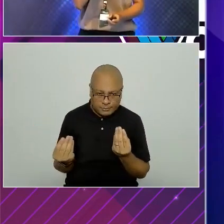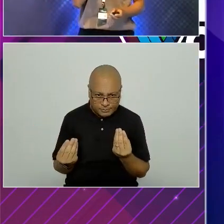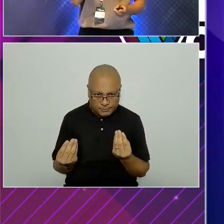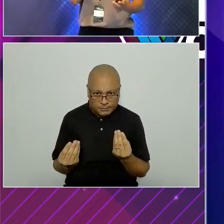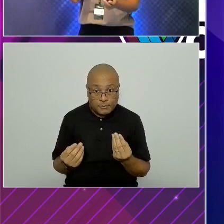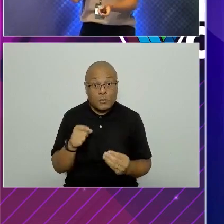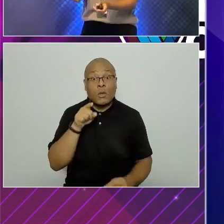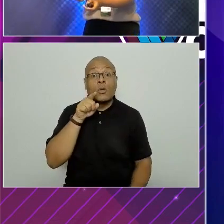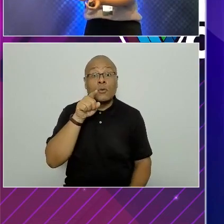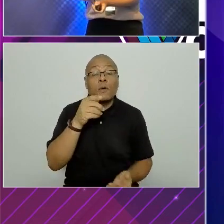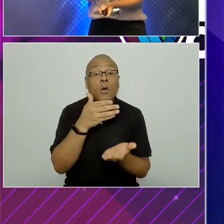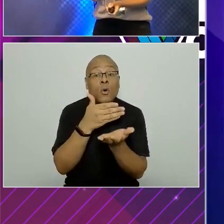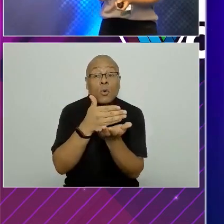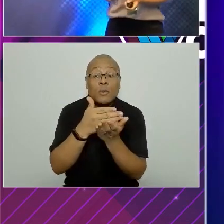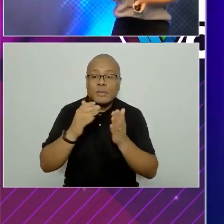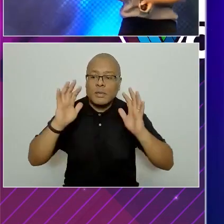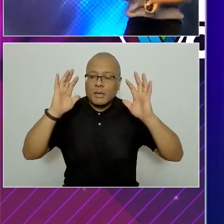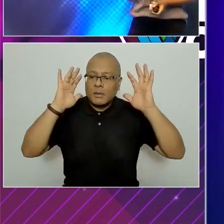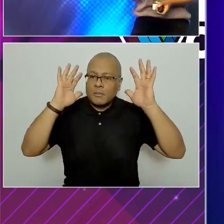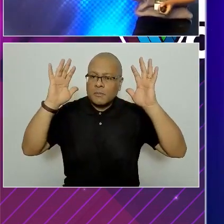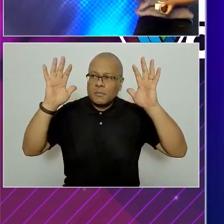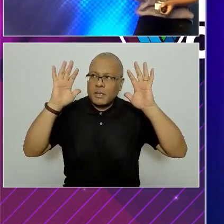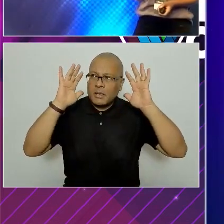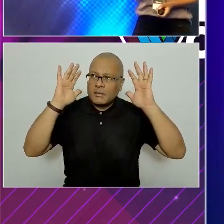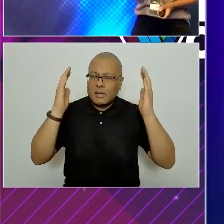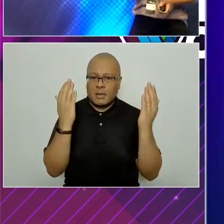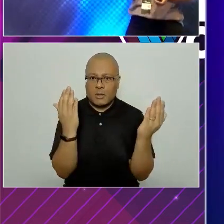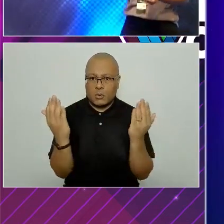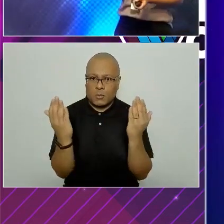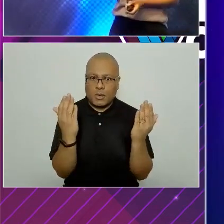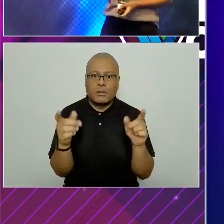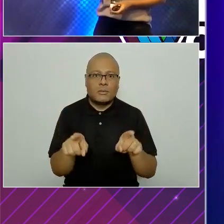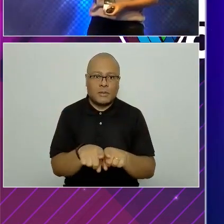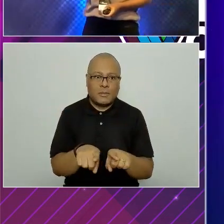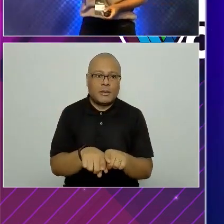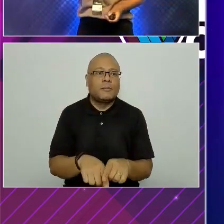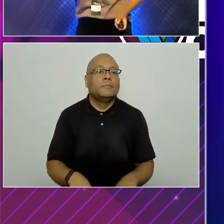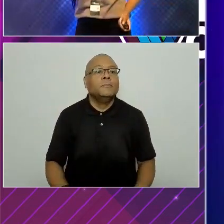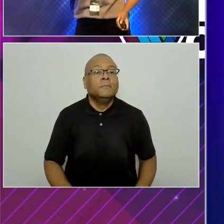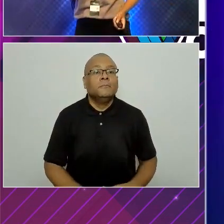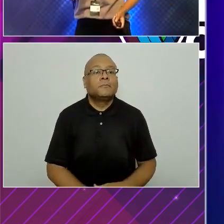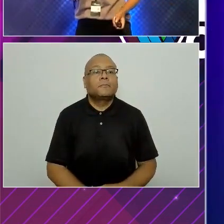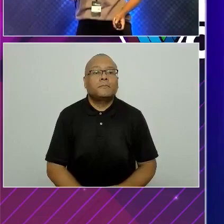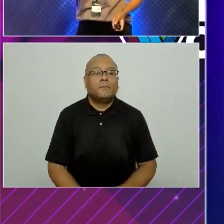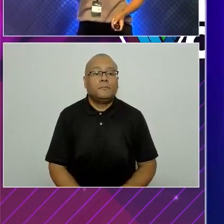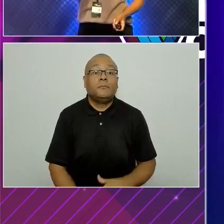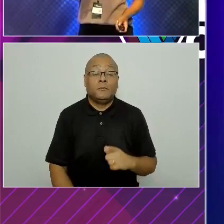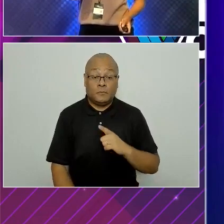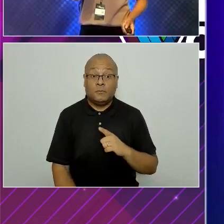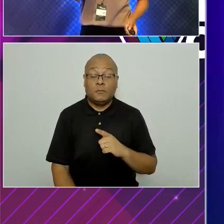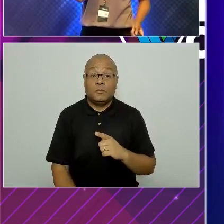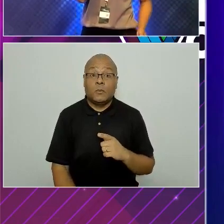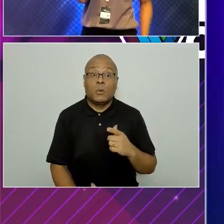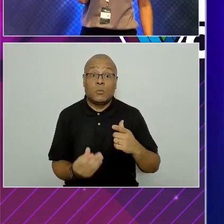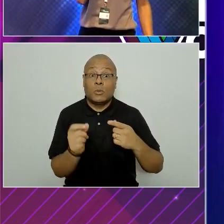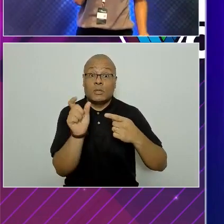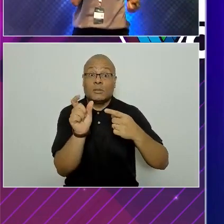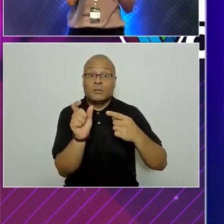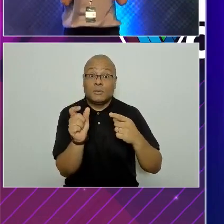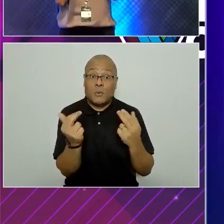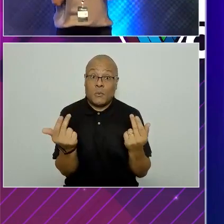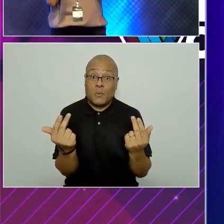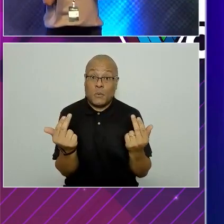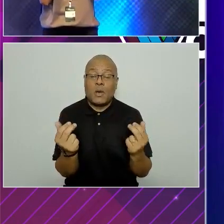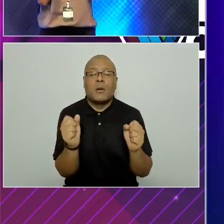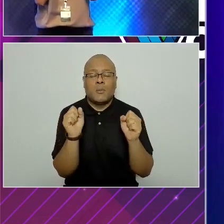já começarem a refinar um pouco mais essa comparação também. Beleza, eu trouxe muitas coisas em comum. Então, a gente